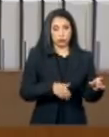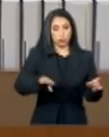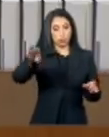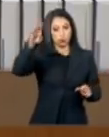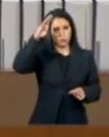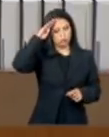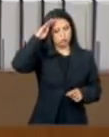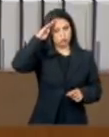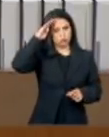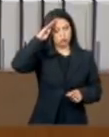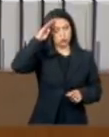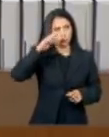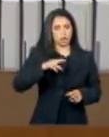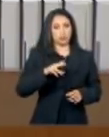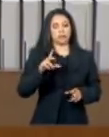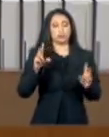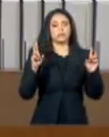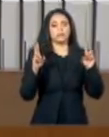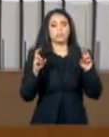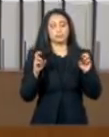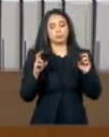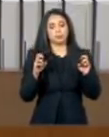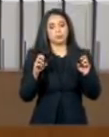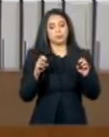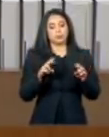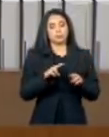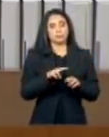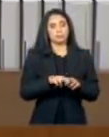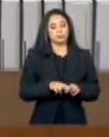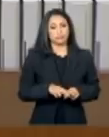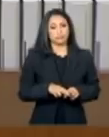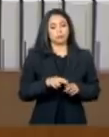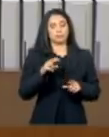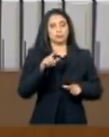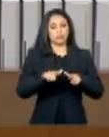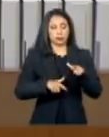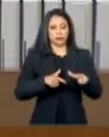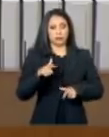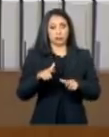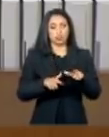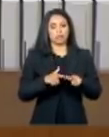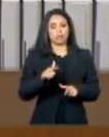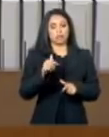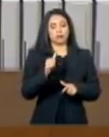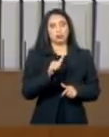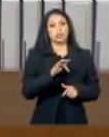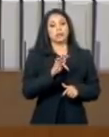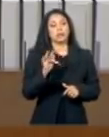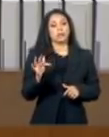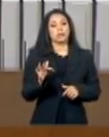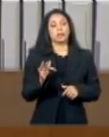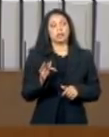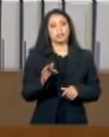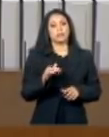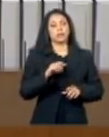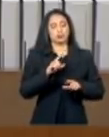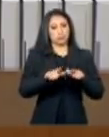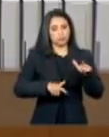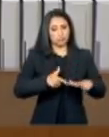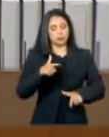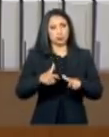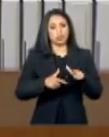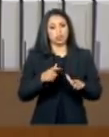seguintes termos à rasca pela cooperação do afã nos seguintes termos pela cooperação interesse que